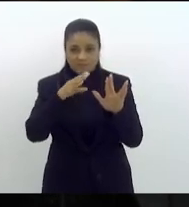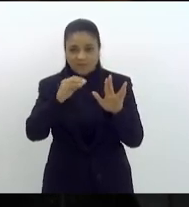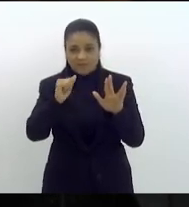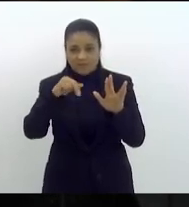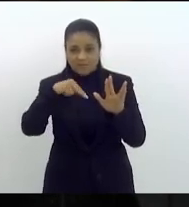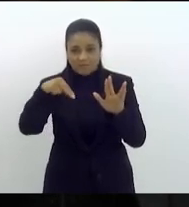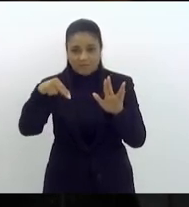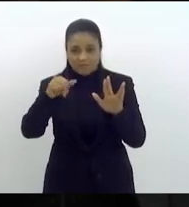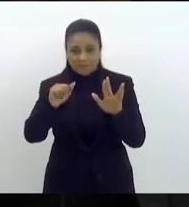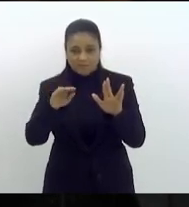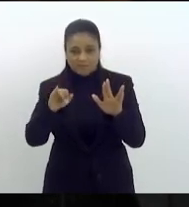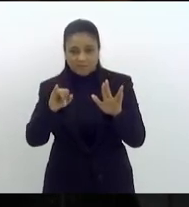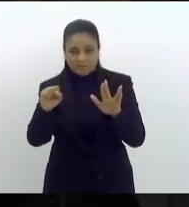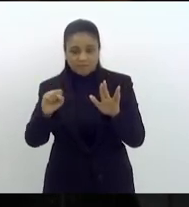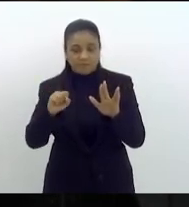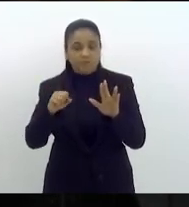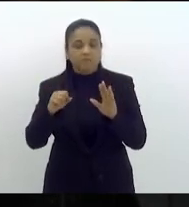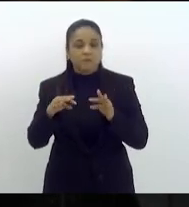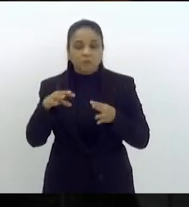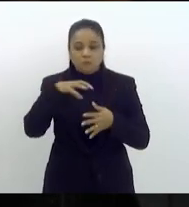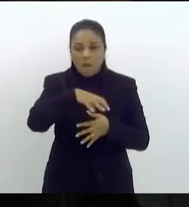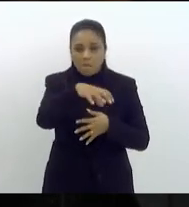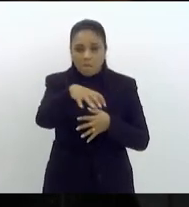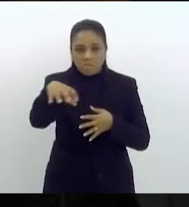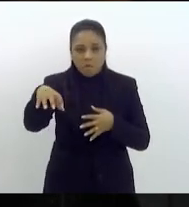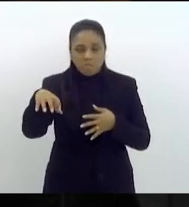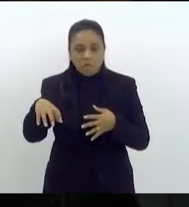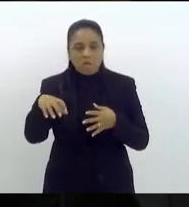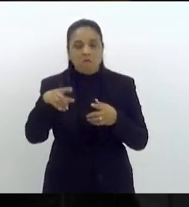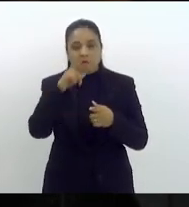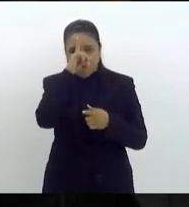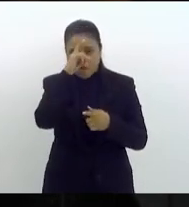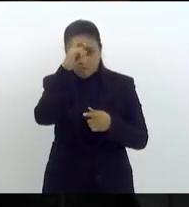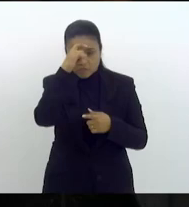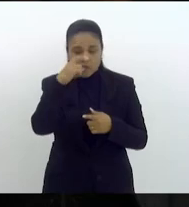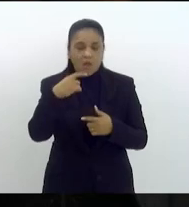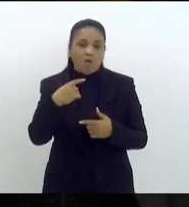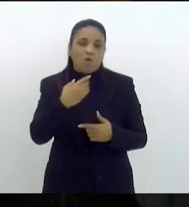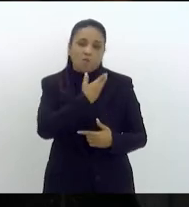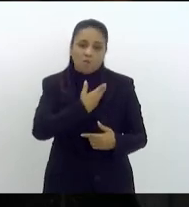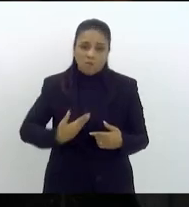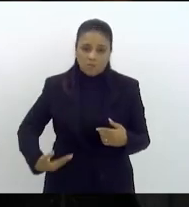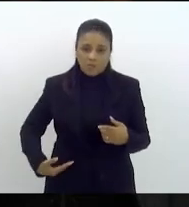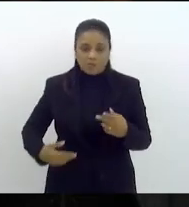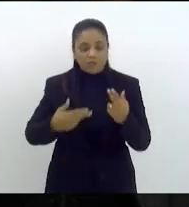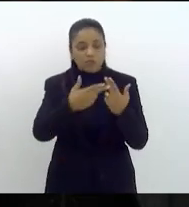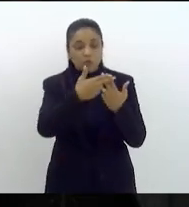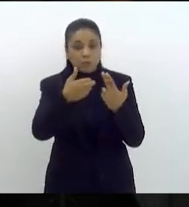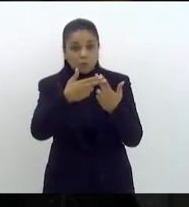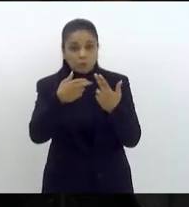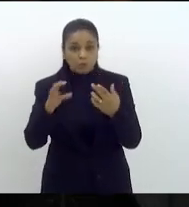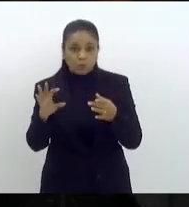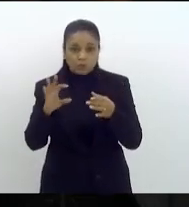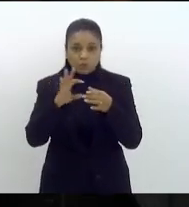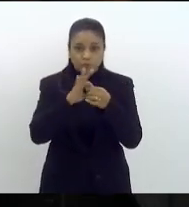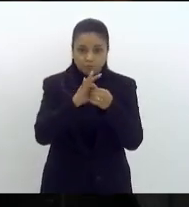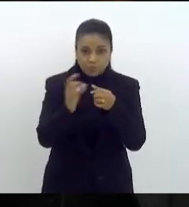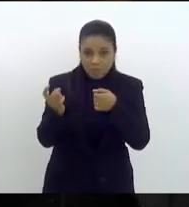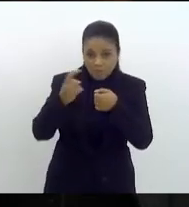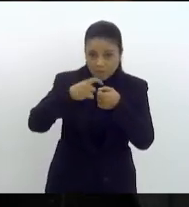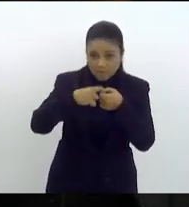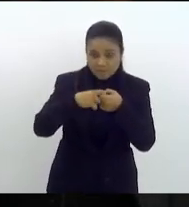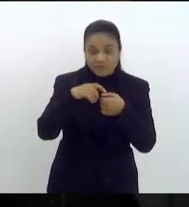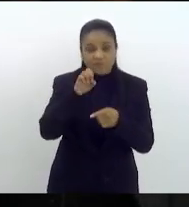unidades de saúde pública conveniadas ao sistema único de saúde SUS no Rio de